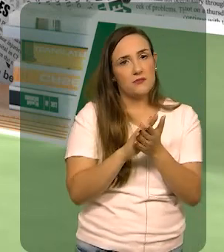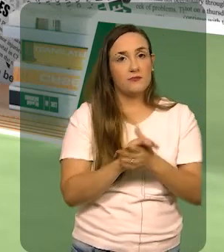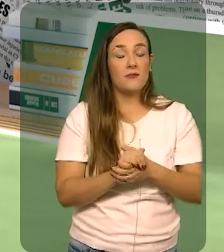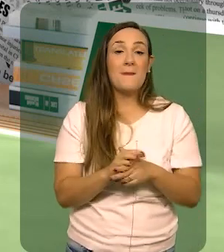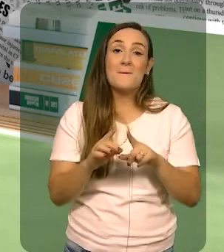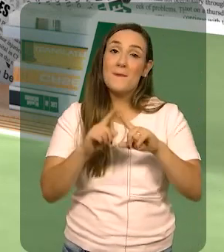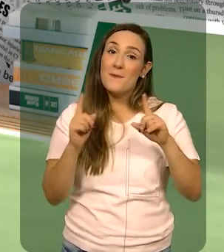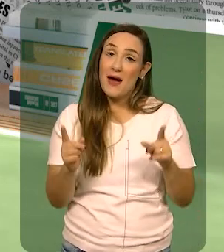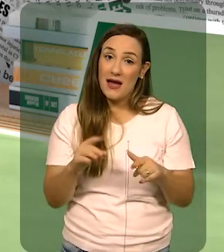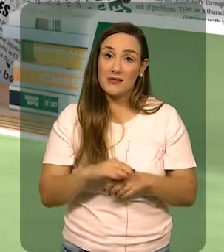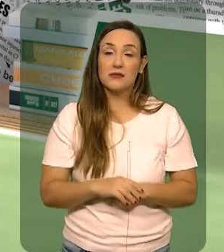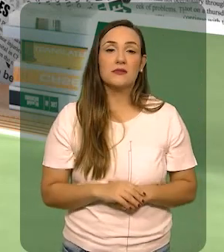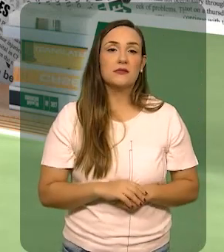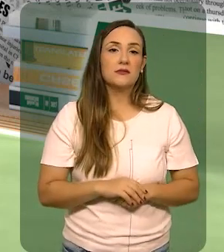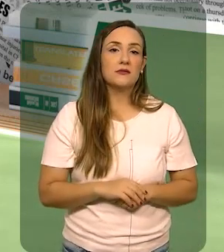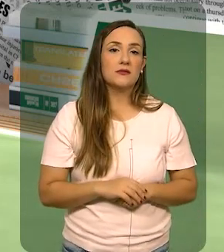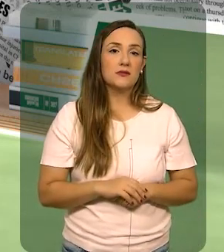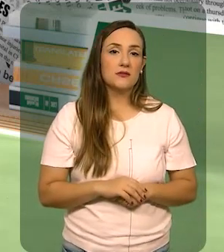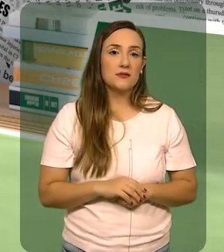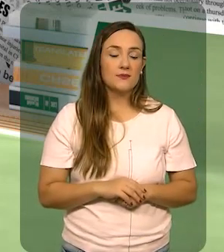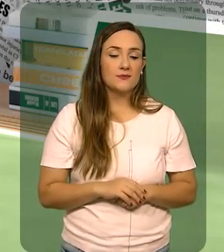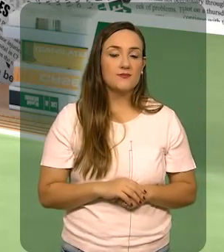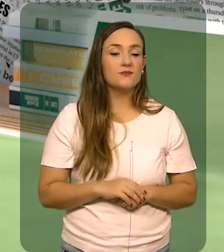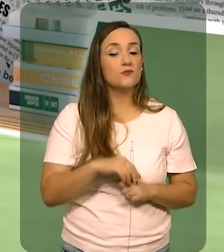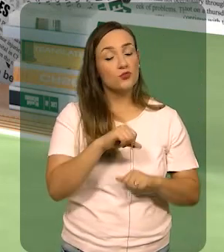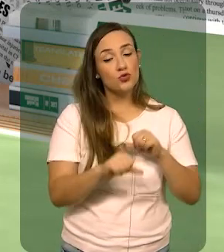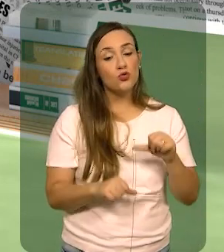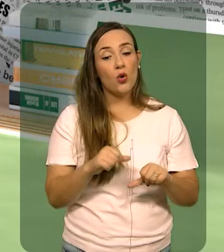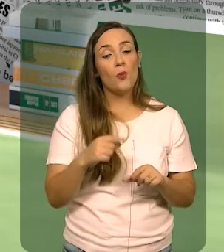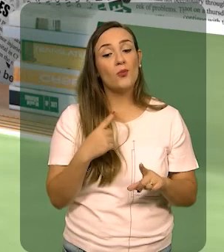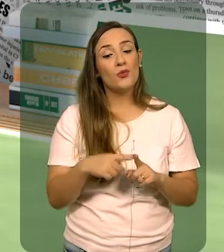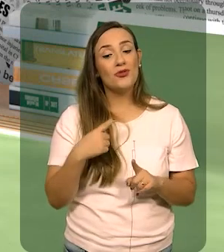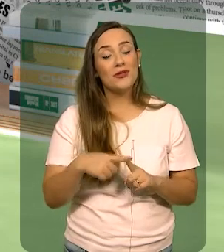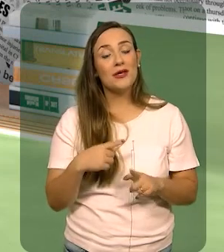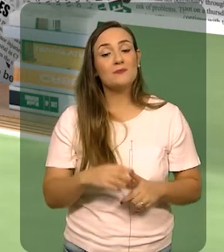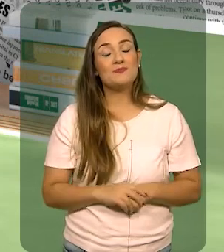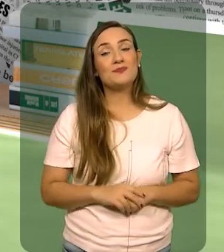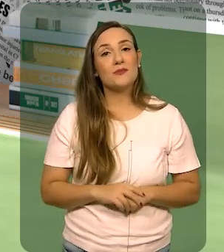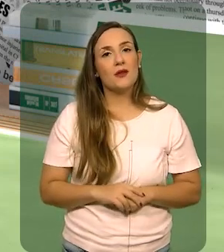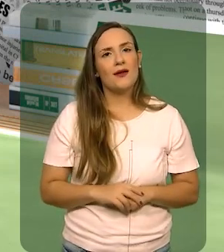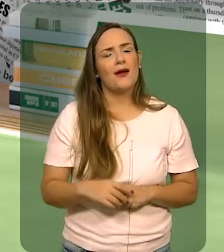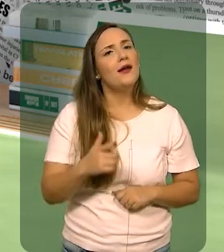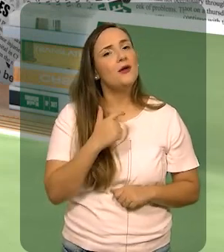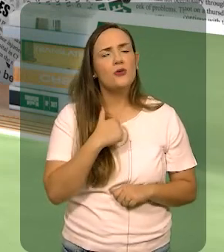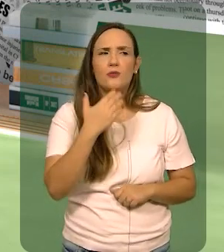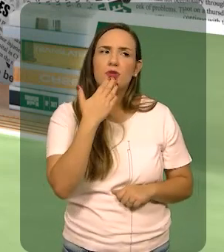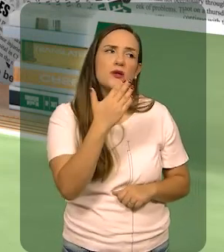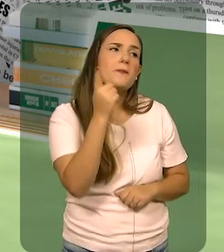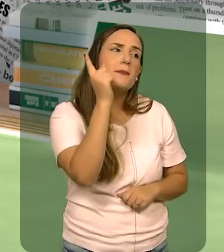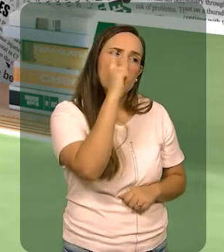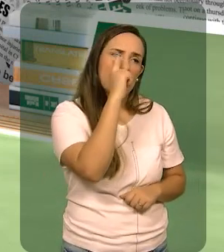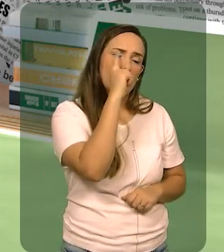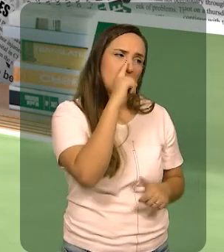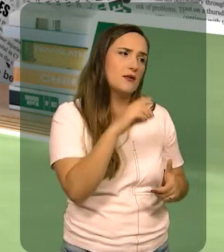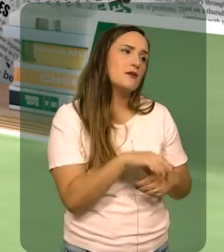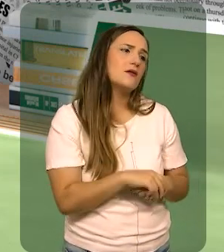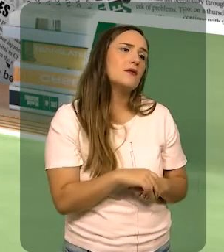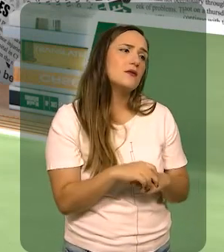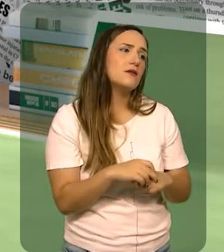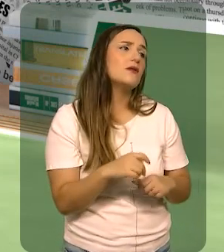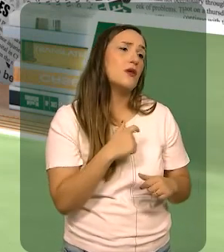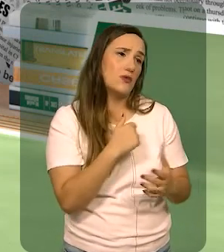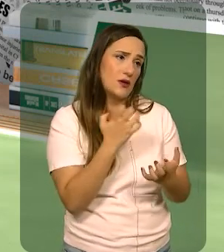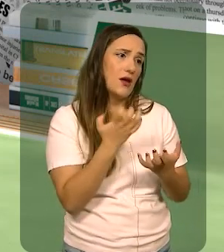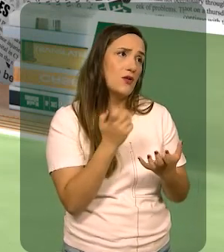tudo mudou em um momento da minha vida, quando eu pedi para minha mãe comprar